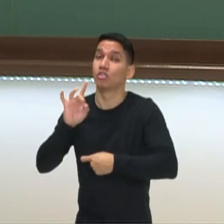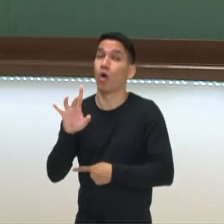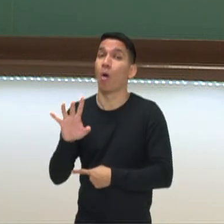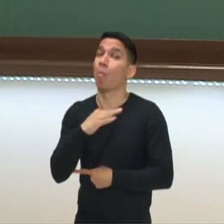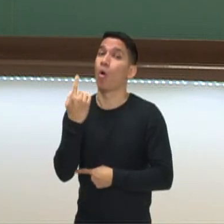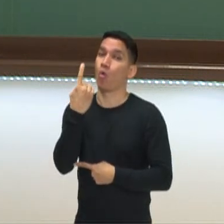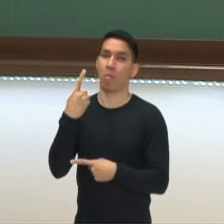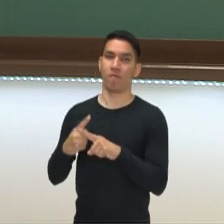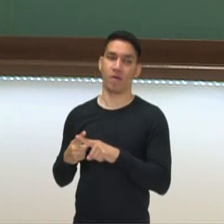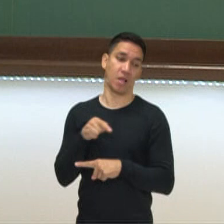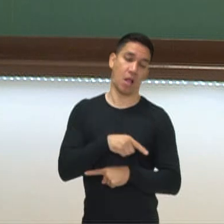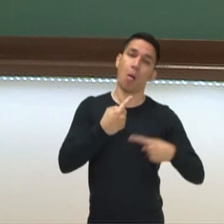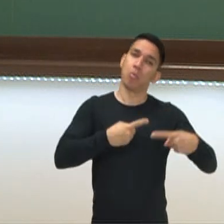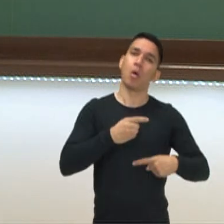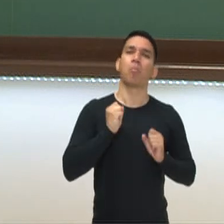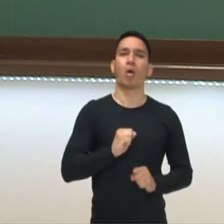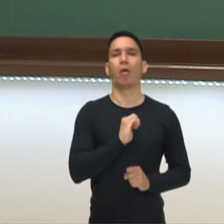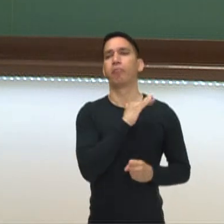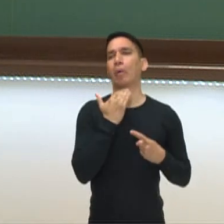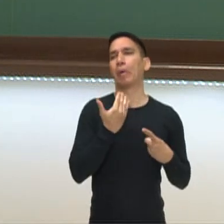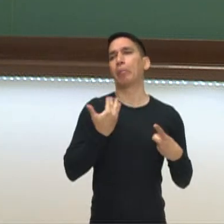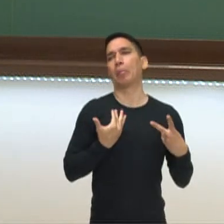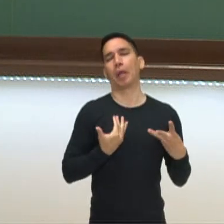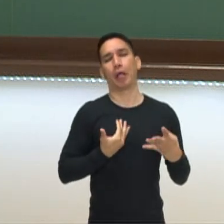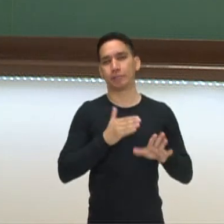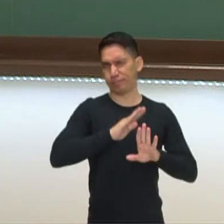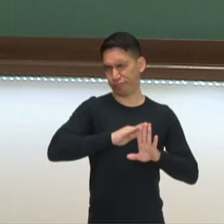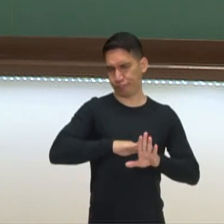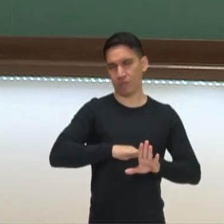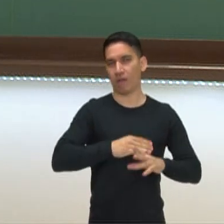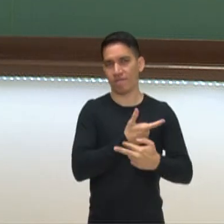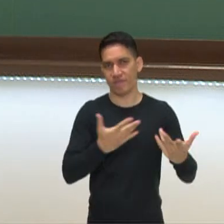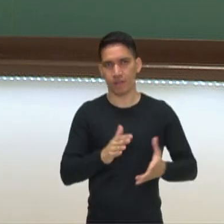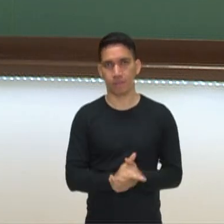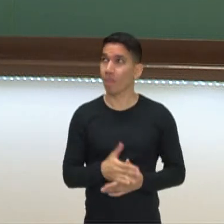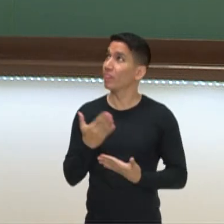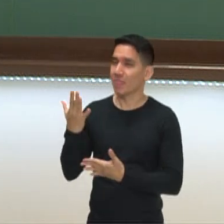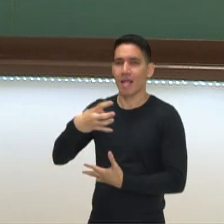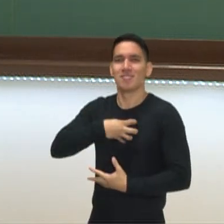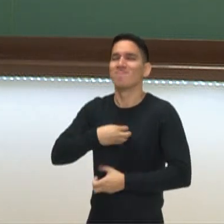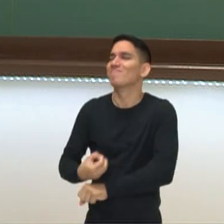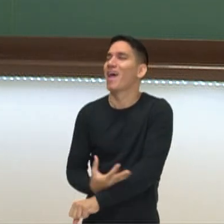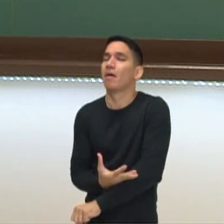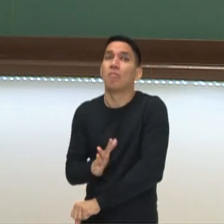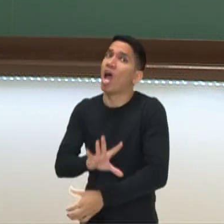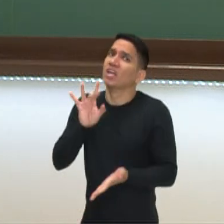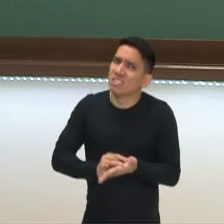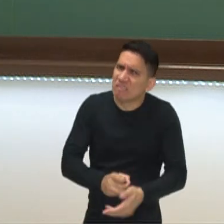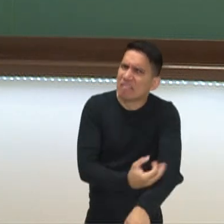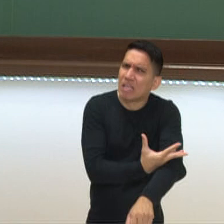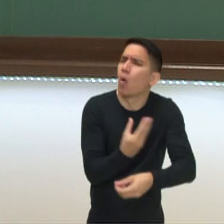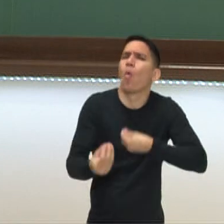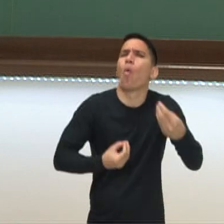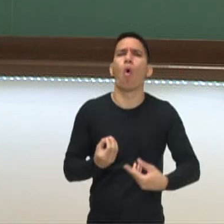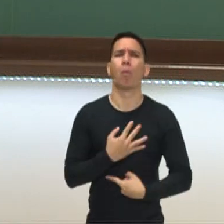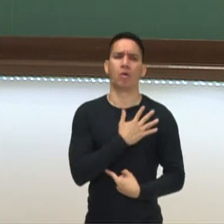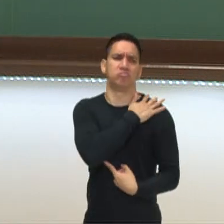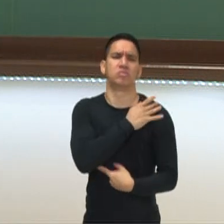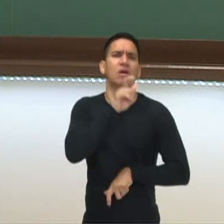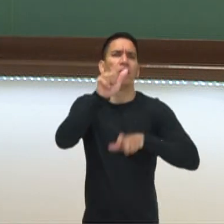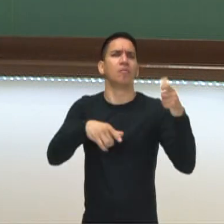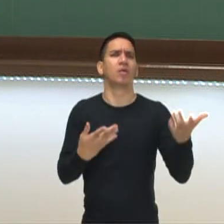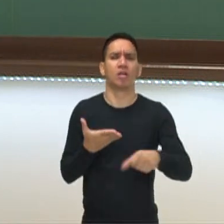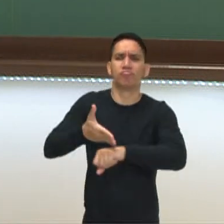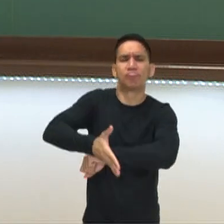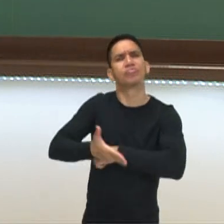vezes. Tá? Então, isso aqui, a gente acaba tendo essa emoção, mas o que seria o sentimento de verdade, do soldado da verdade em